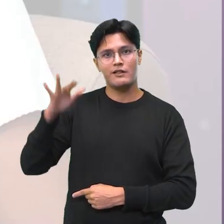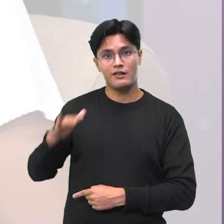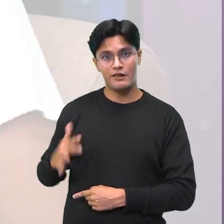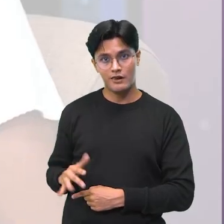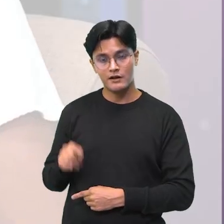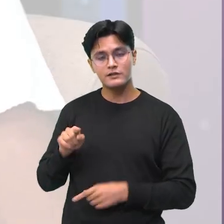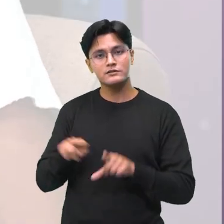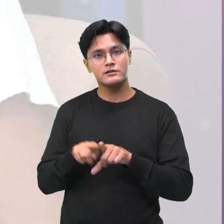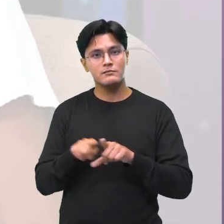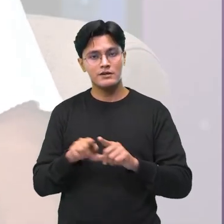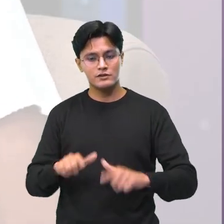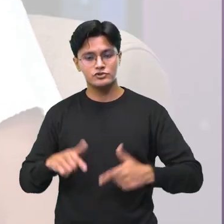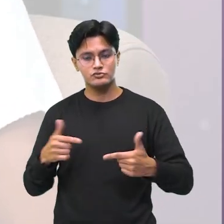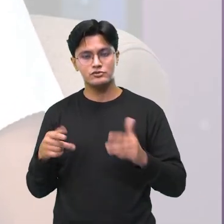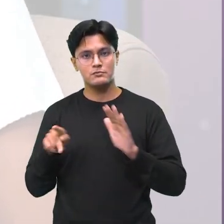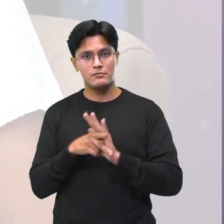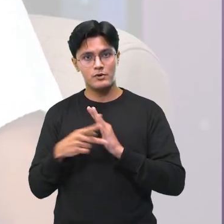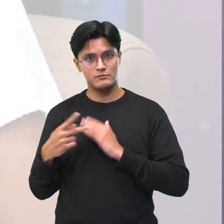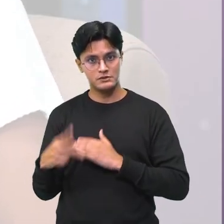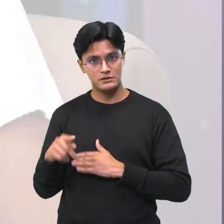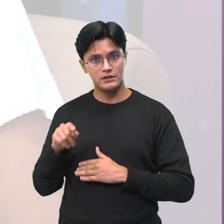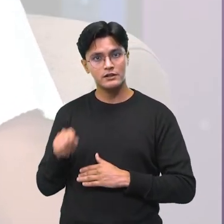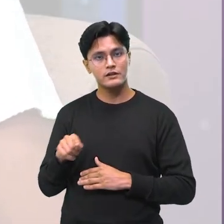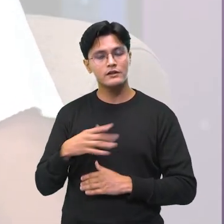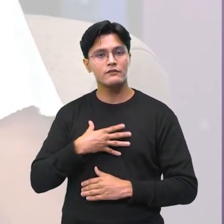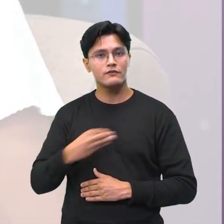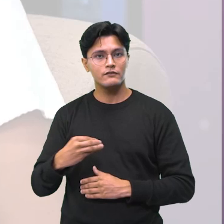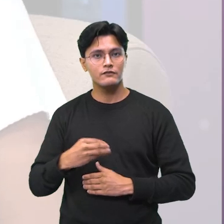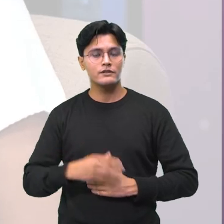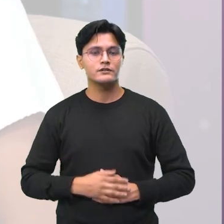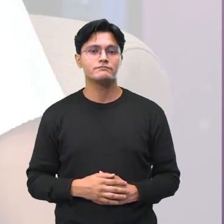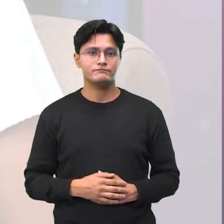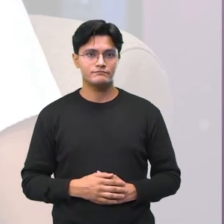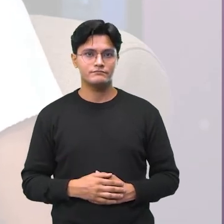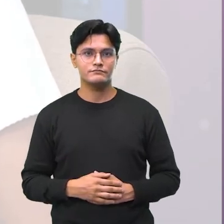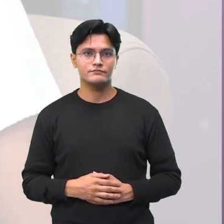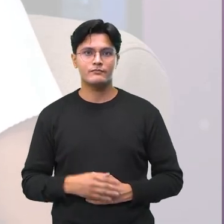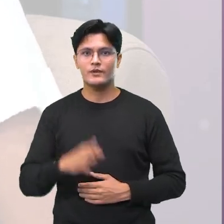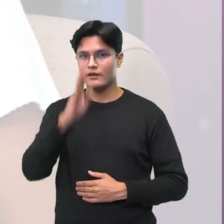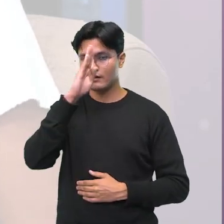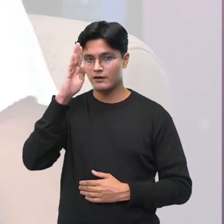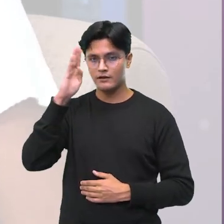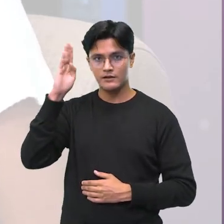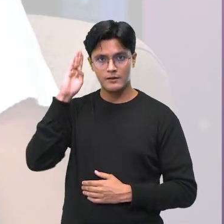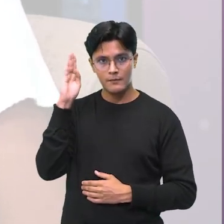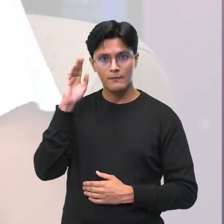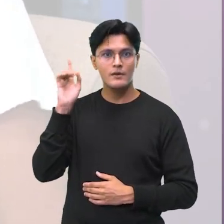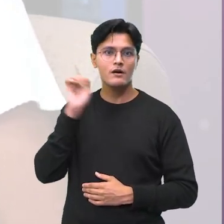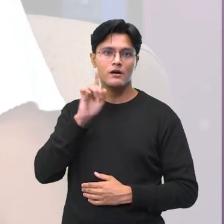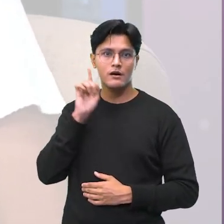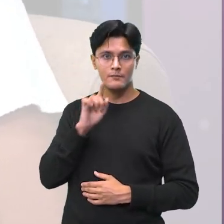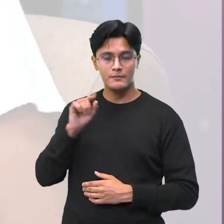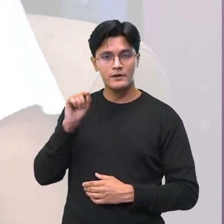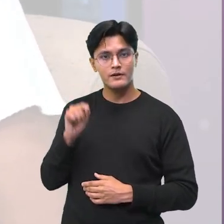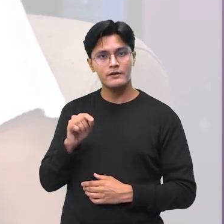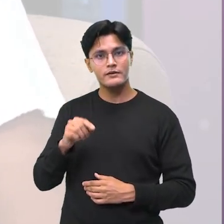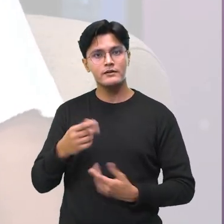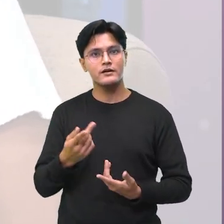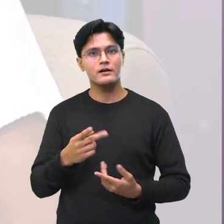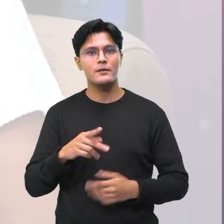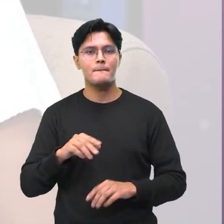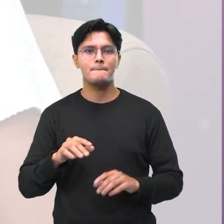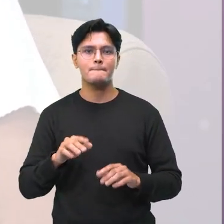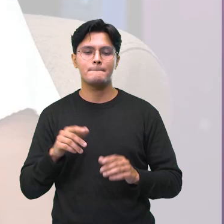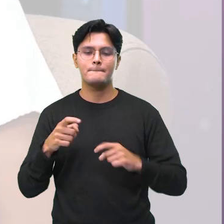filhos. Inclusive, a Academia Americana de Pediatria, em 2016, fez um estudo onde diz que